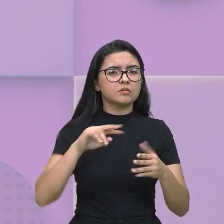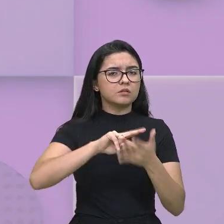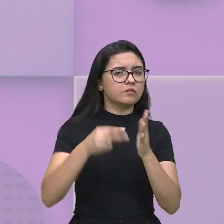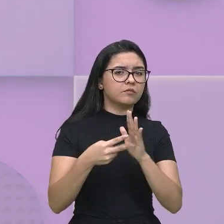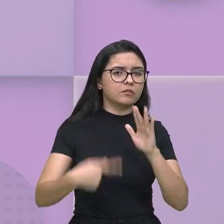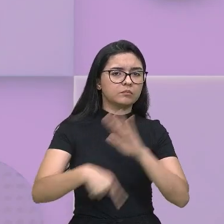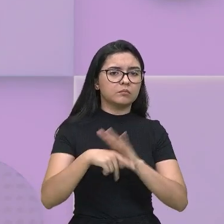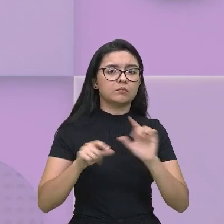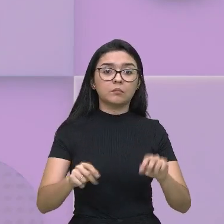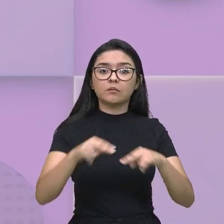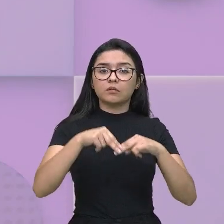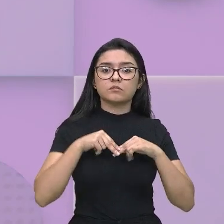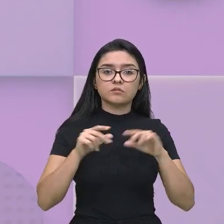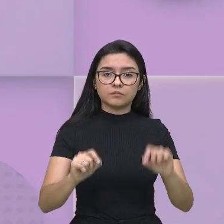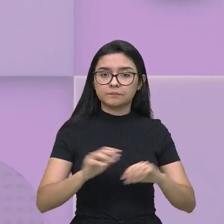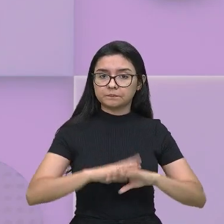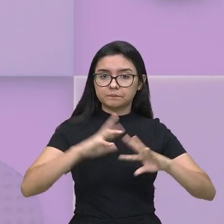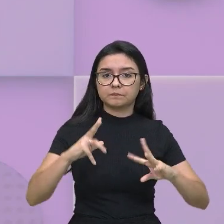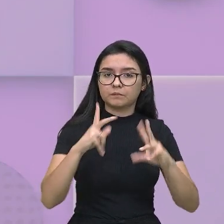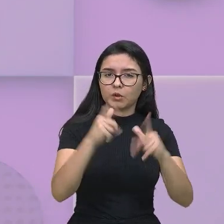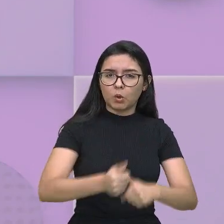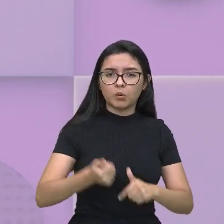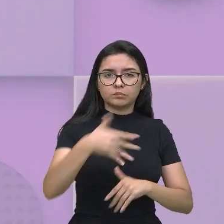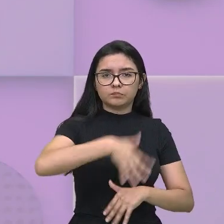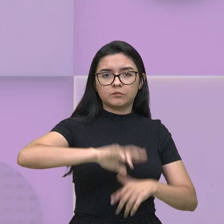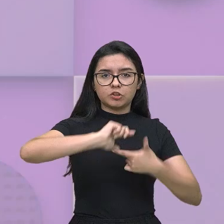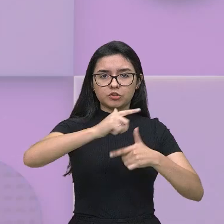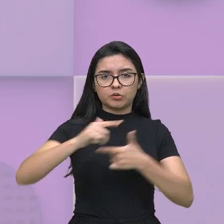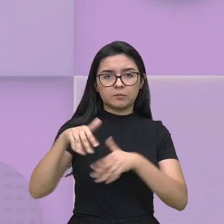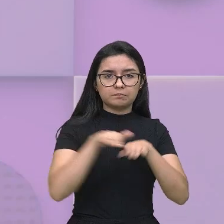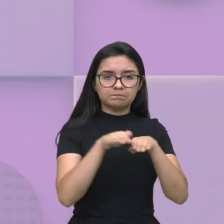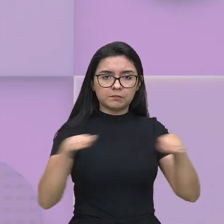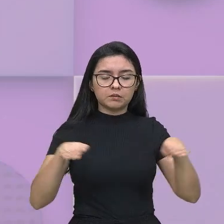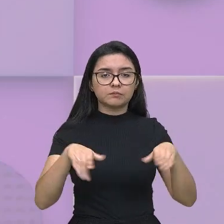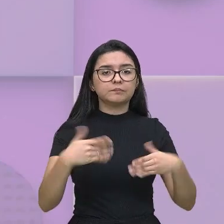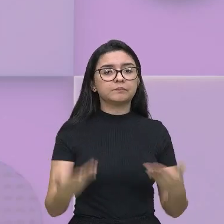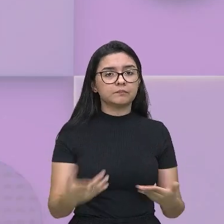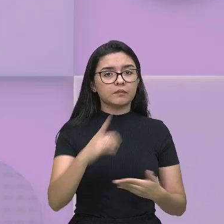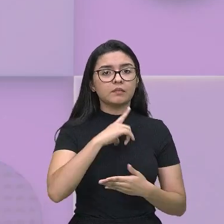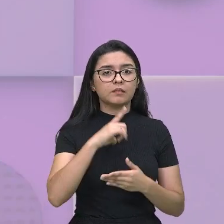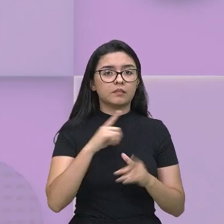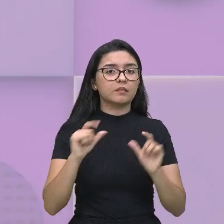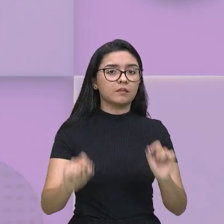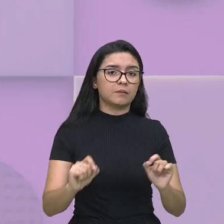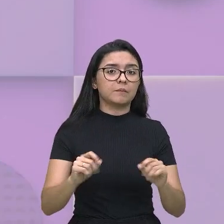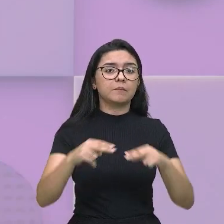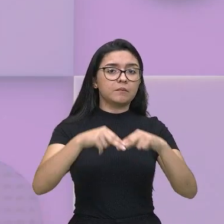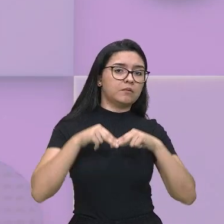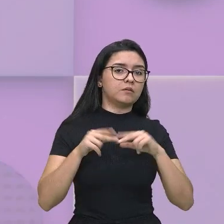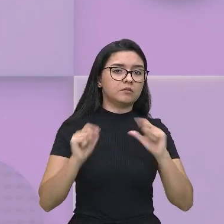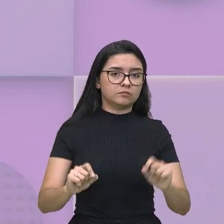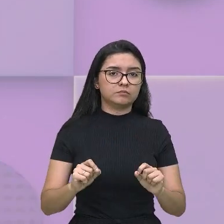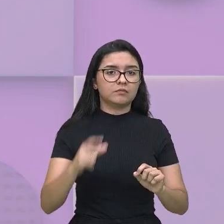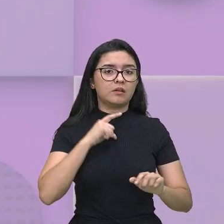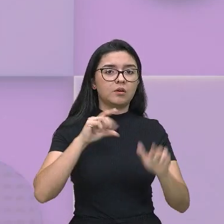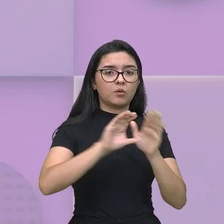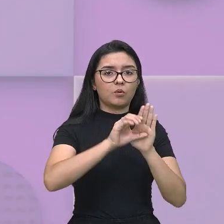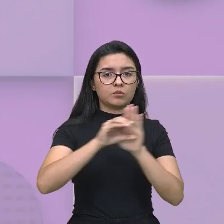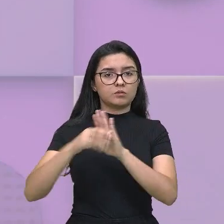quê? Porque toda geometria plana, ela existe a partir desses